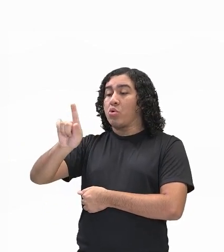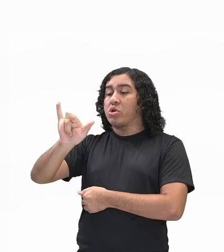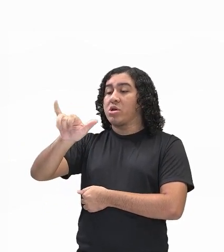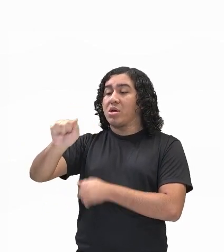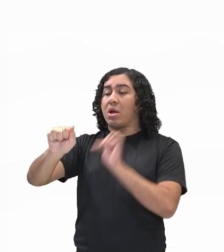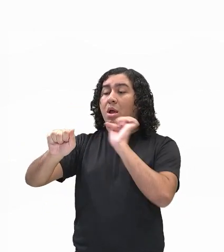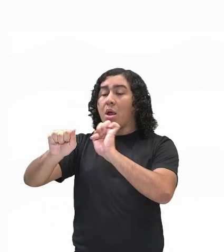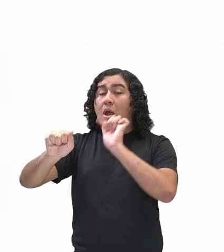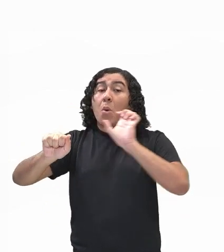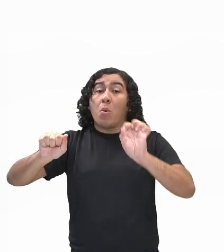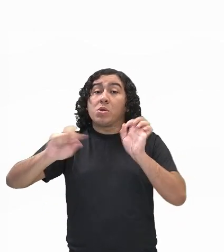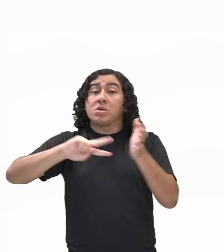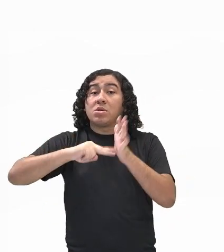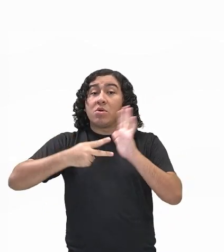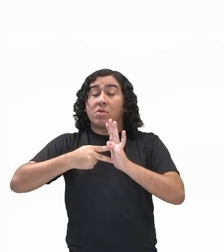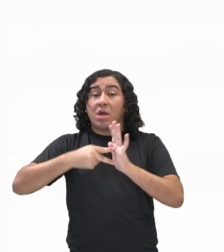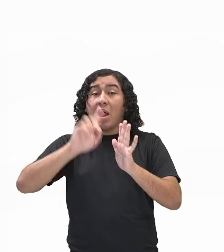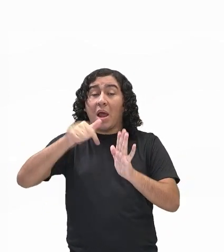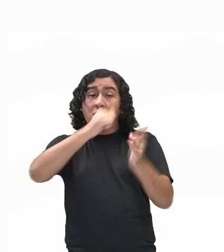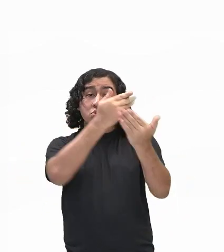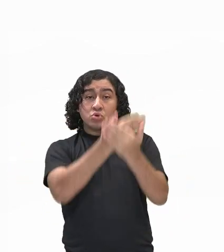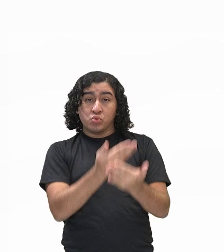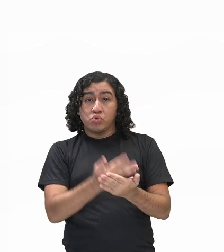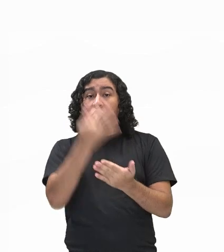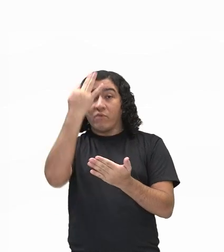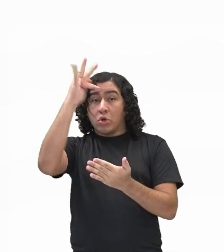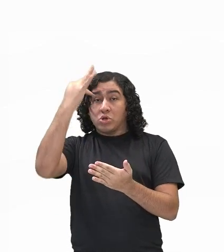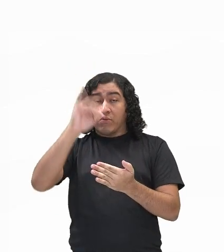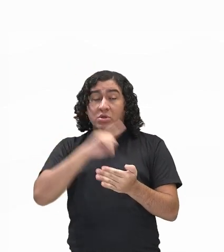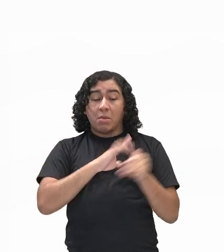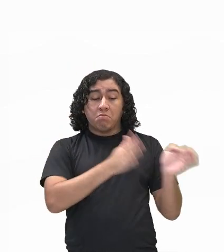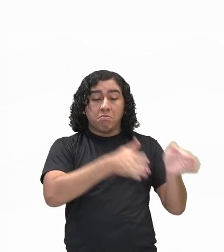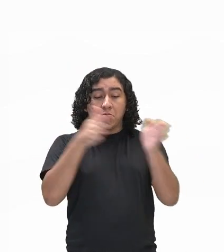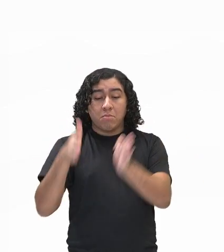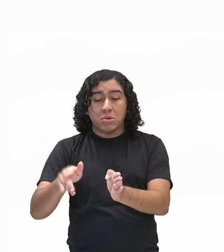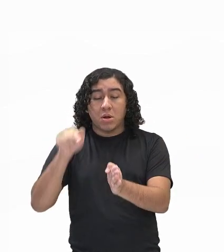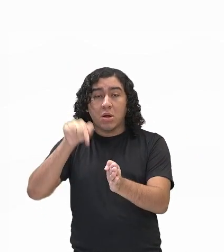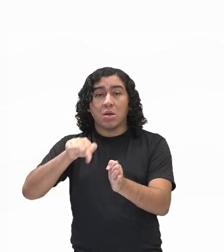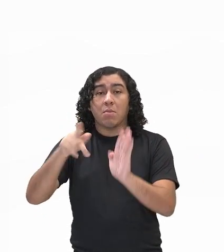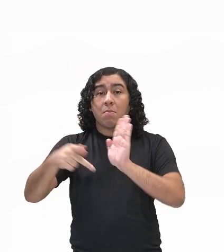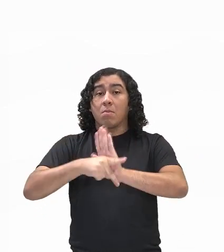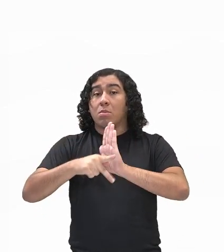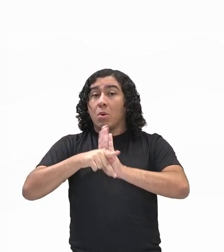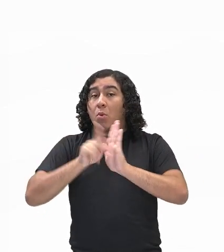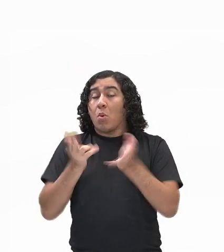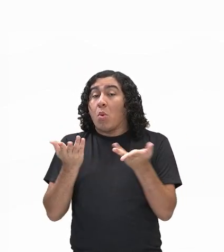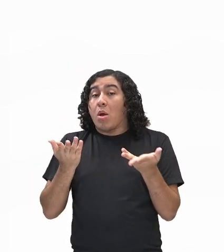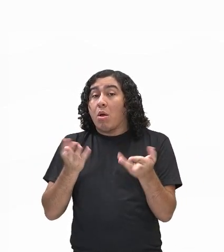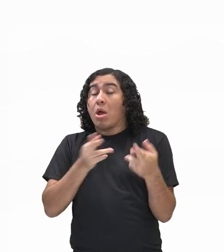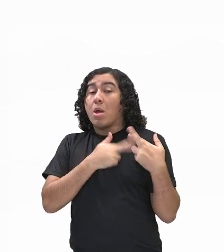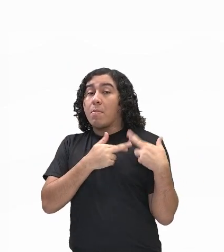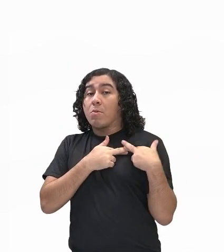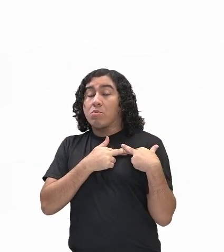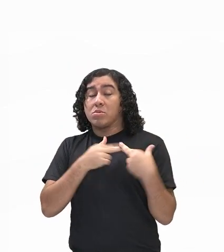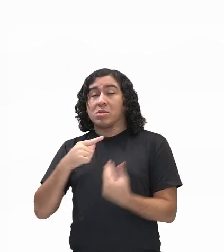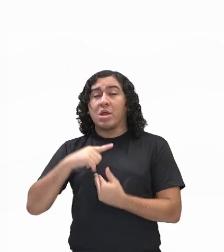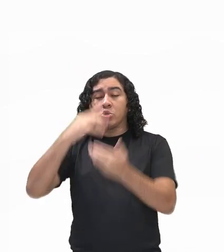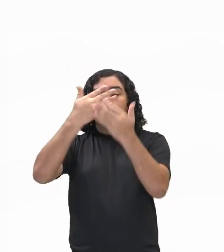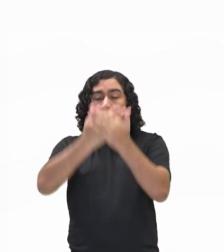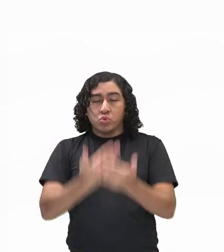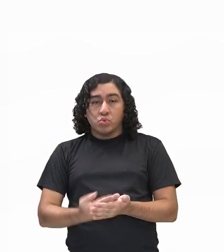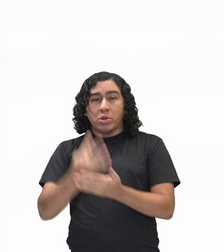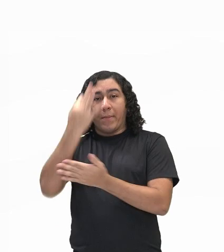parte importante do estudo filosófico. Por quê? Porque ela vai, então, trabalhar uma teoria